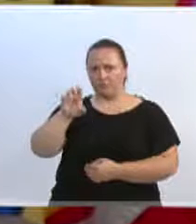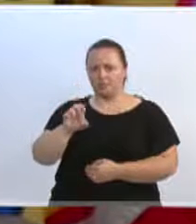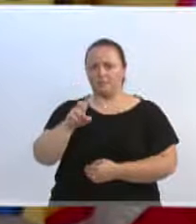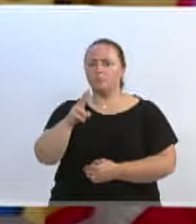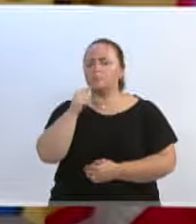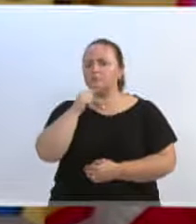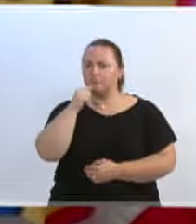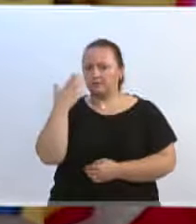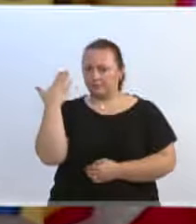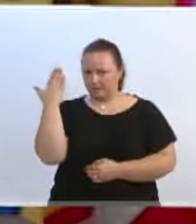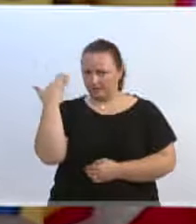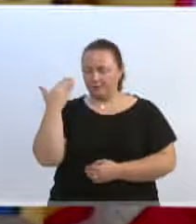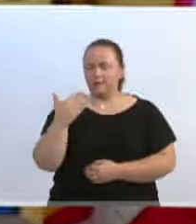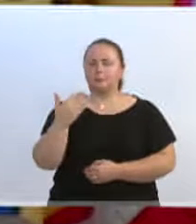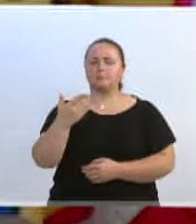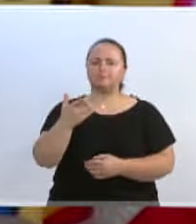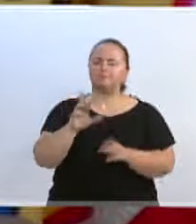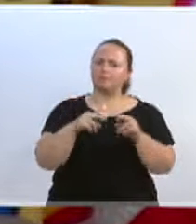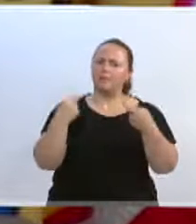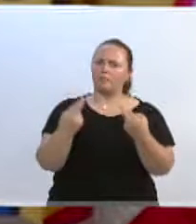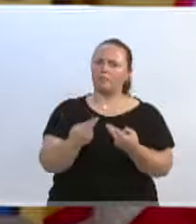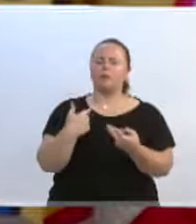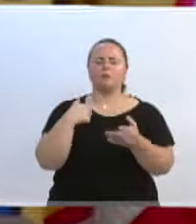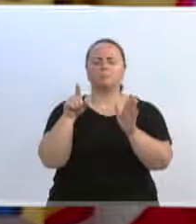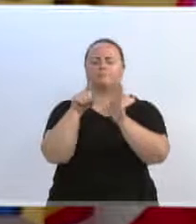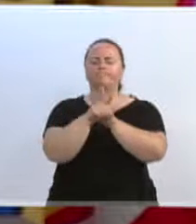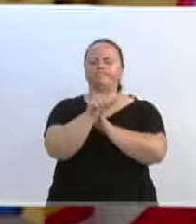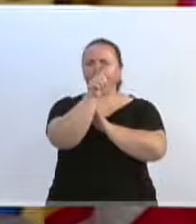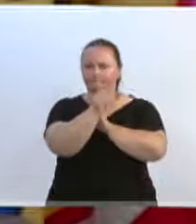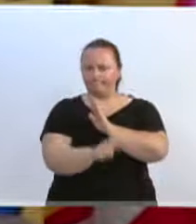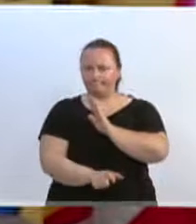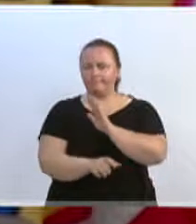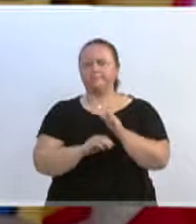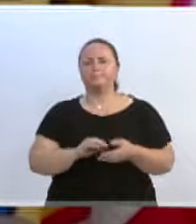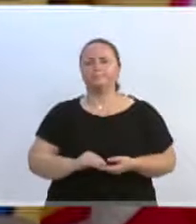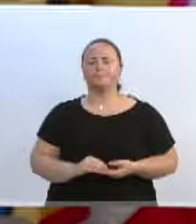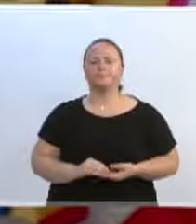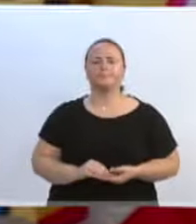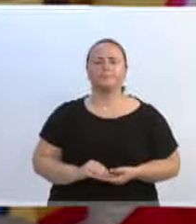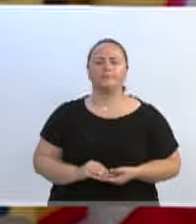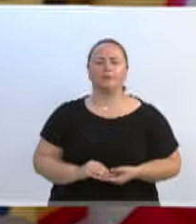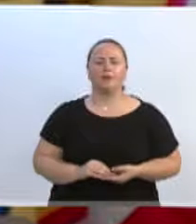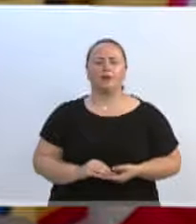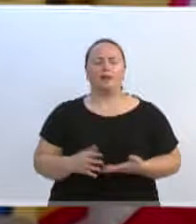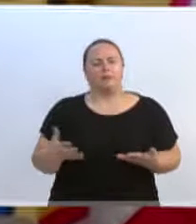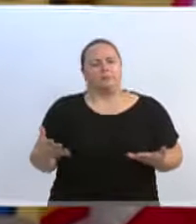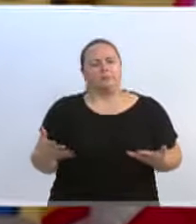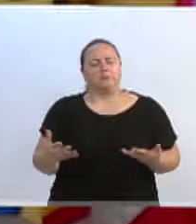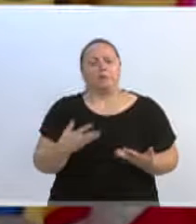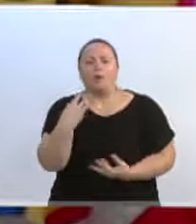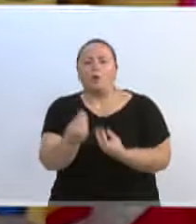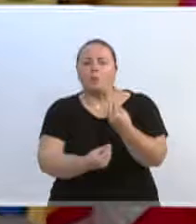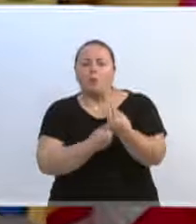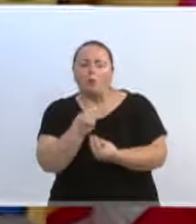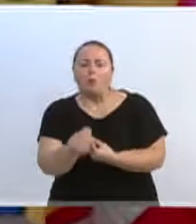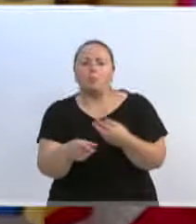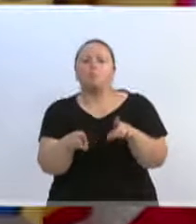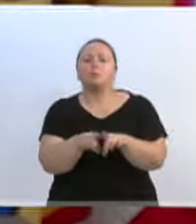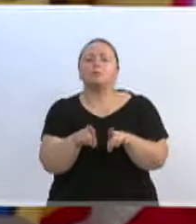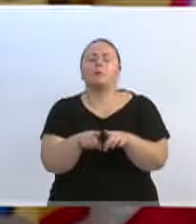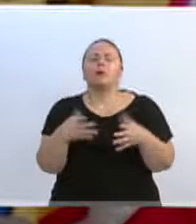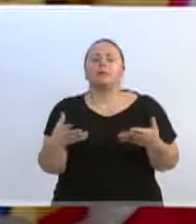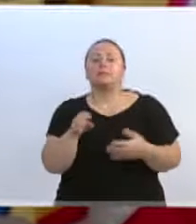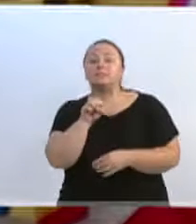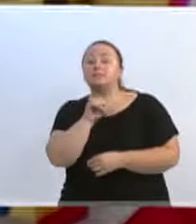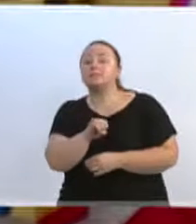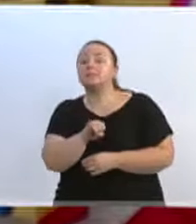atrás, eu fiz um questionamento a ele sobre como estava sendo utilizado e se estava sendo utilizado a tarifa social aqui